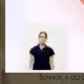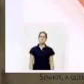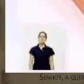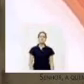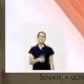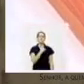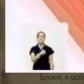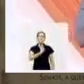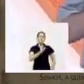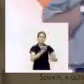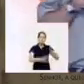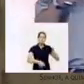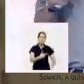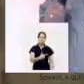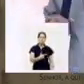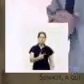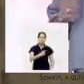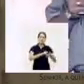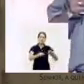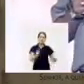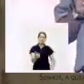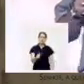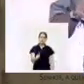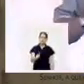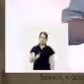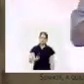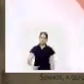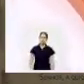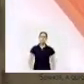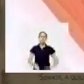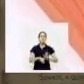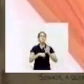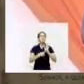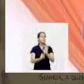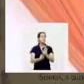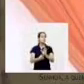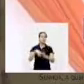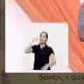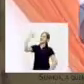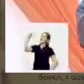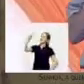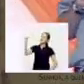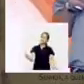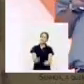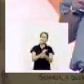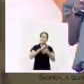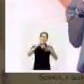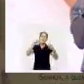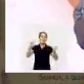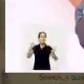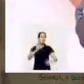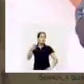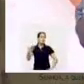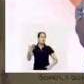João, capítulo 2, verso 11. Manifestou-se a sua glória e os seus discípulos creram nele.